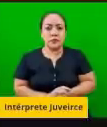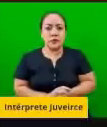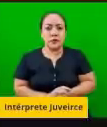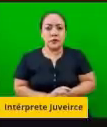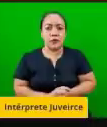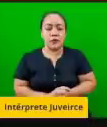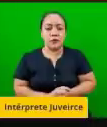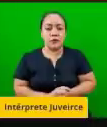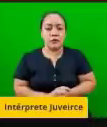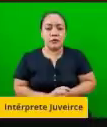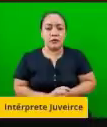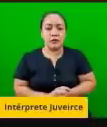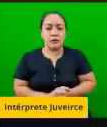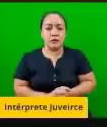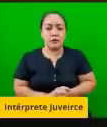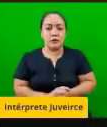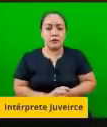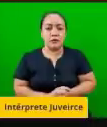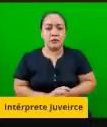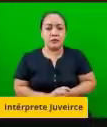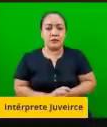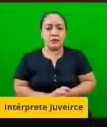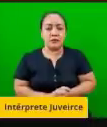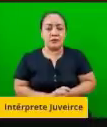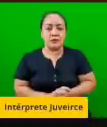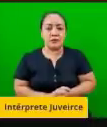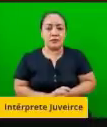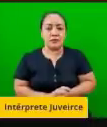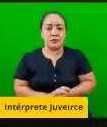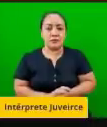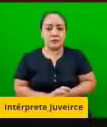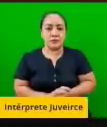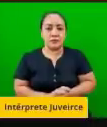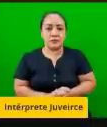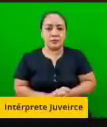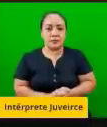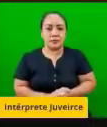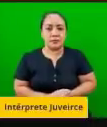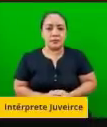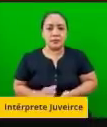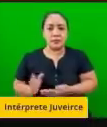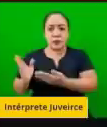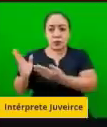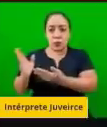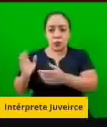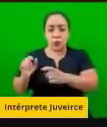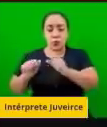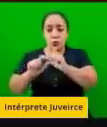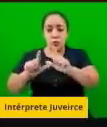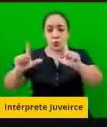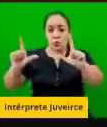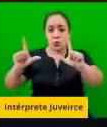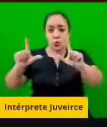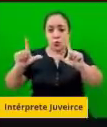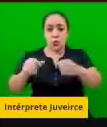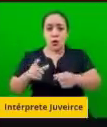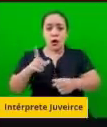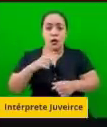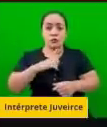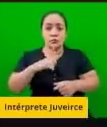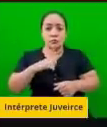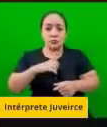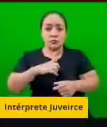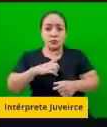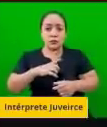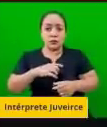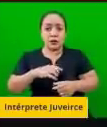Eu vou ler o enunciado. No quadro A Redenção de Cã, de Modesto Brocos, está presente. Alternativa